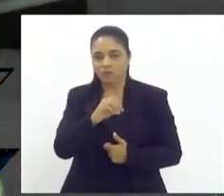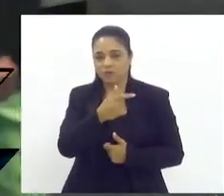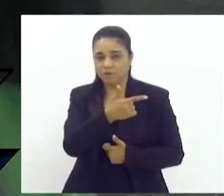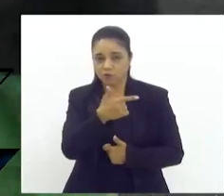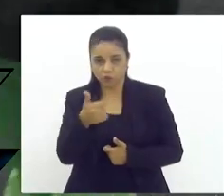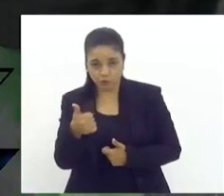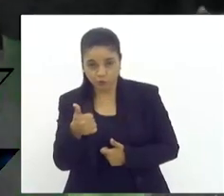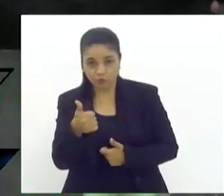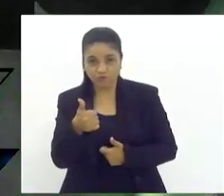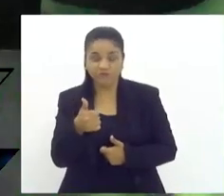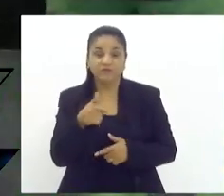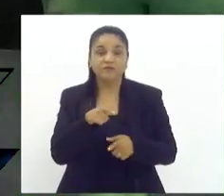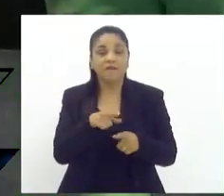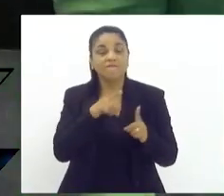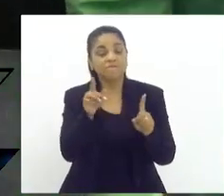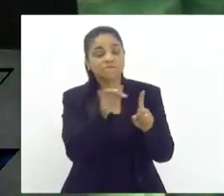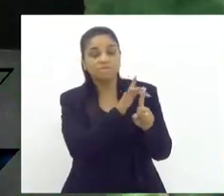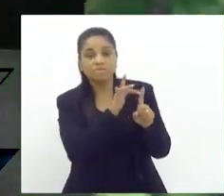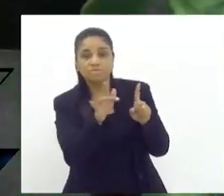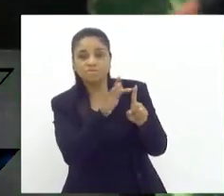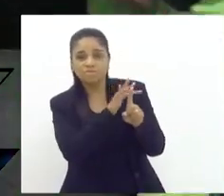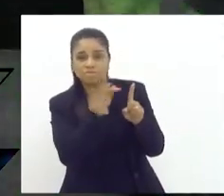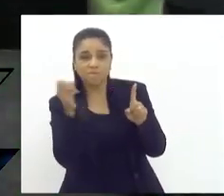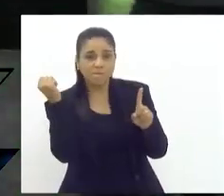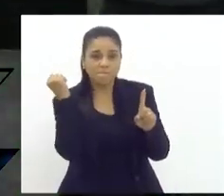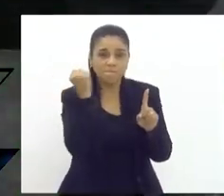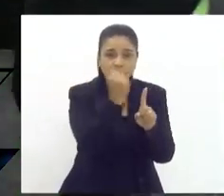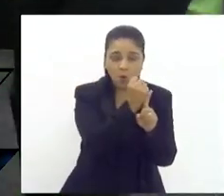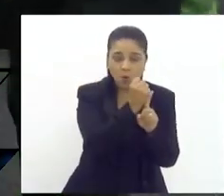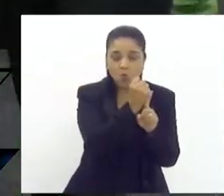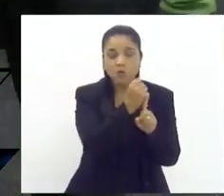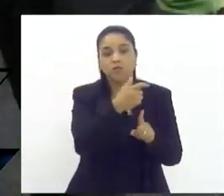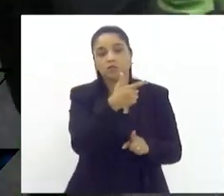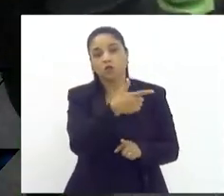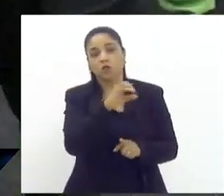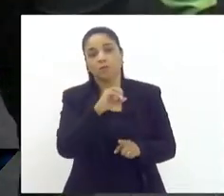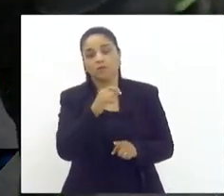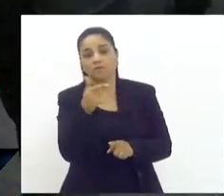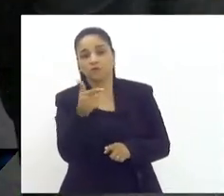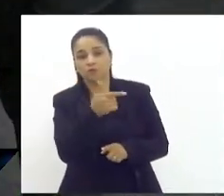vítimas de feminicídio no Brasil em 2022